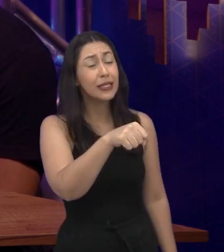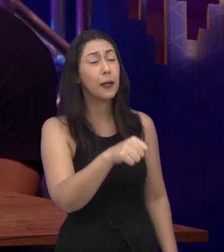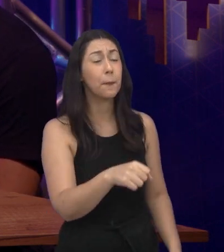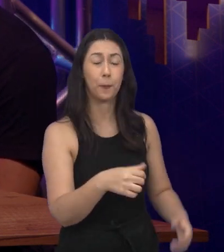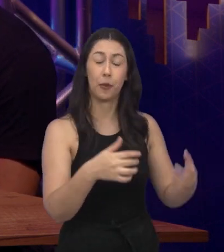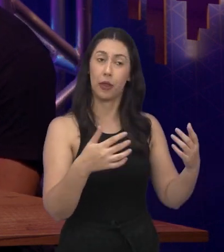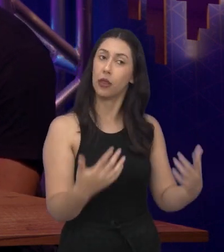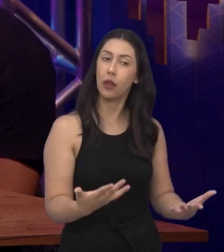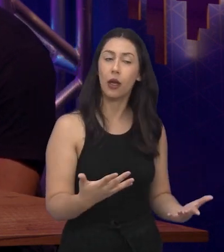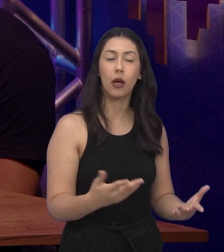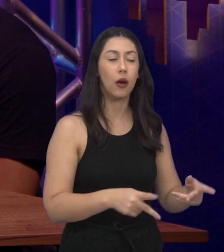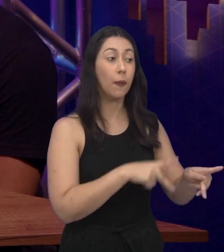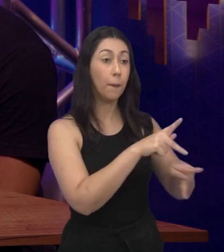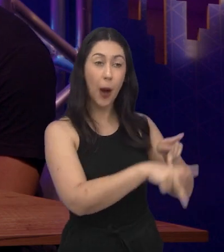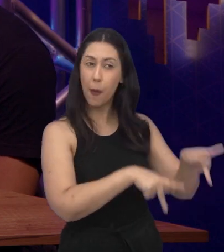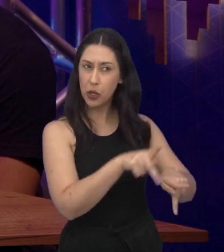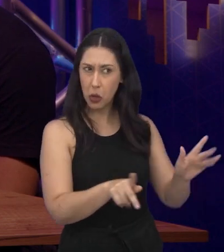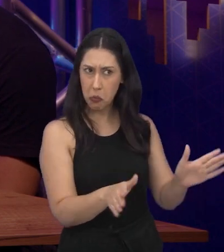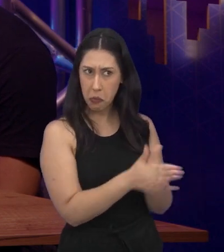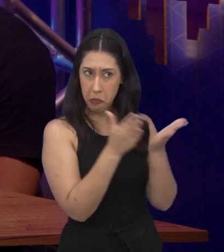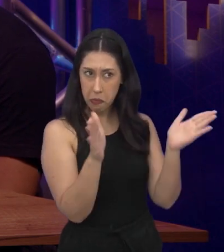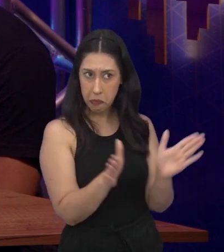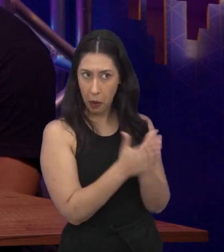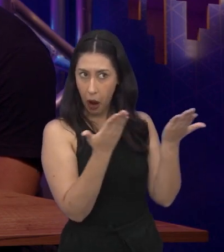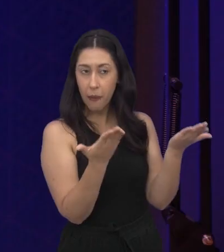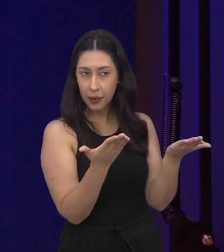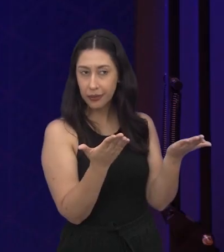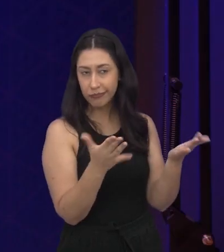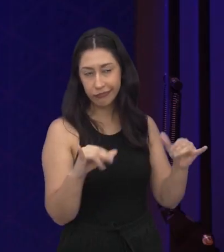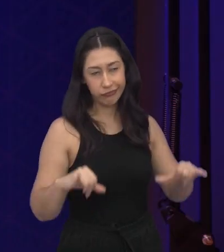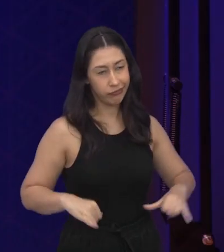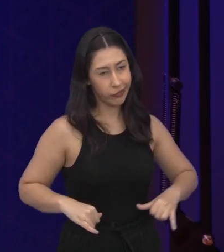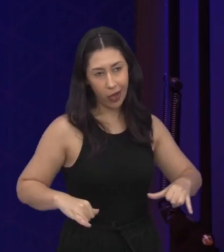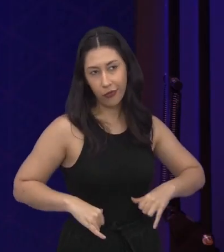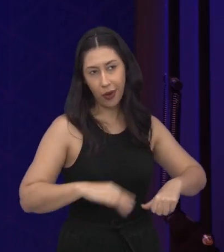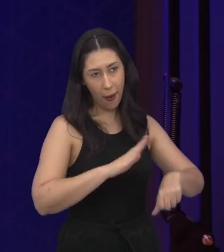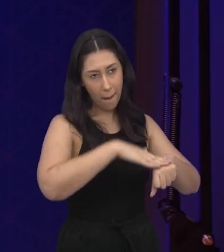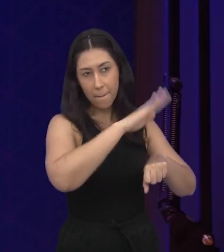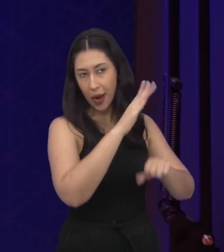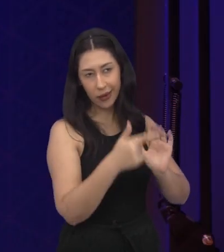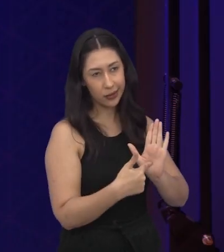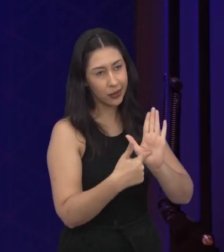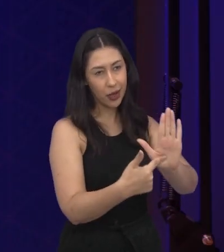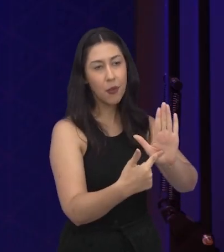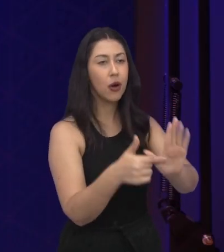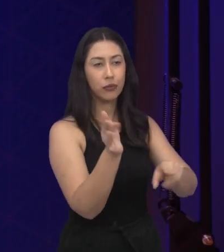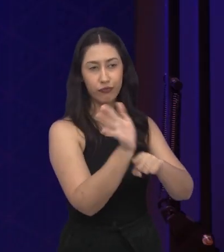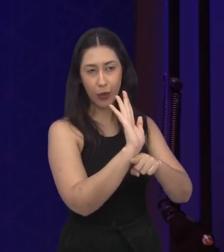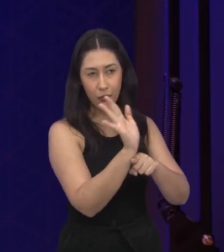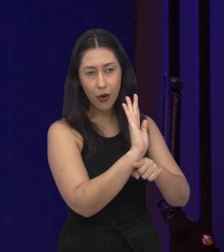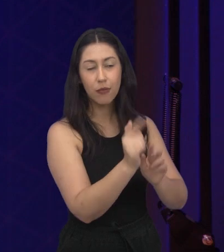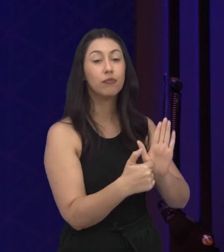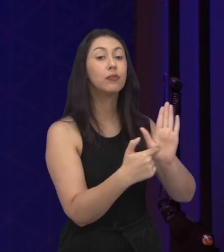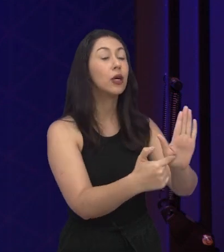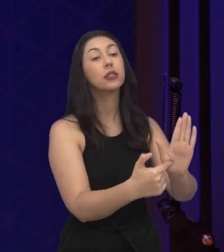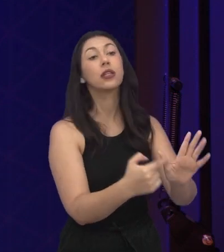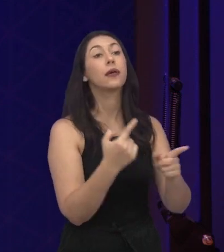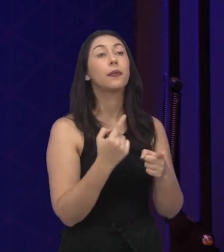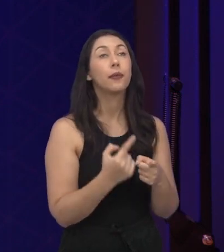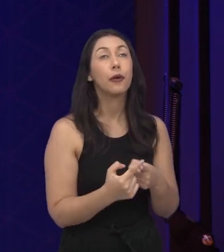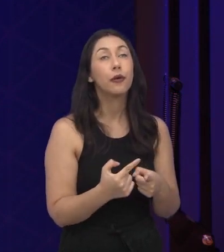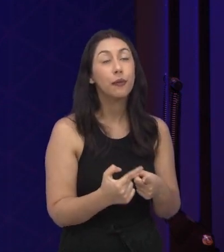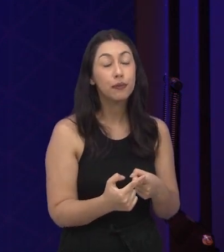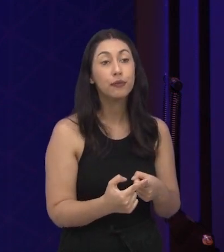assim, é aquilo, né, de que as populações mais pobres e mais carentes vão sofrer mais e no filme fica extremamente exposto, né? A gente tem,